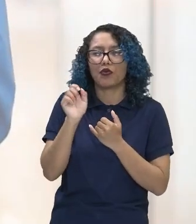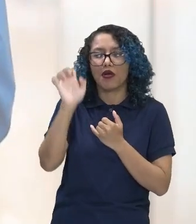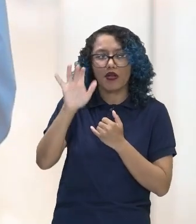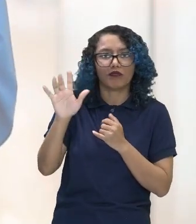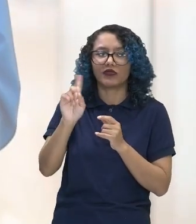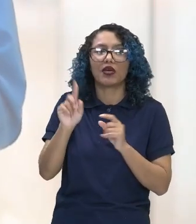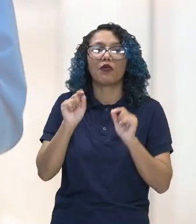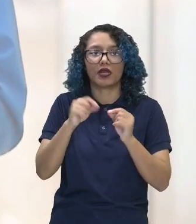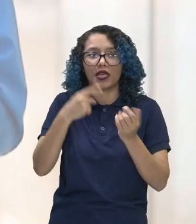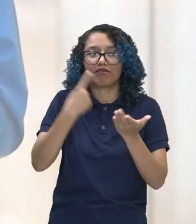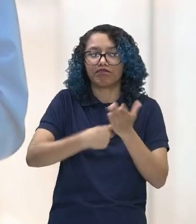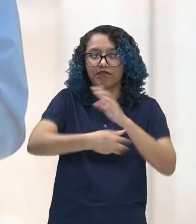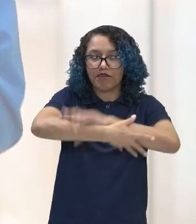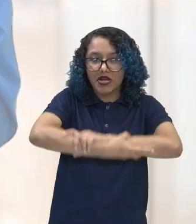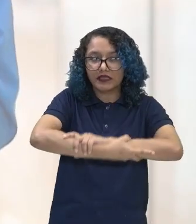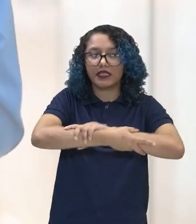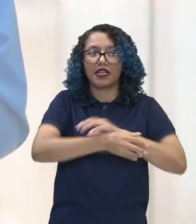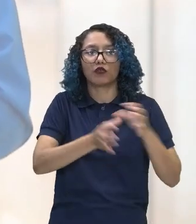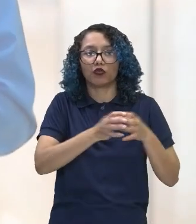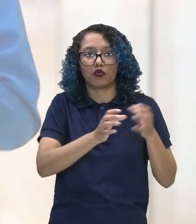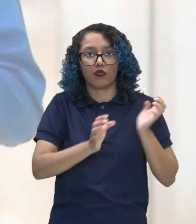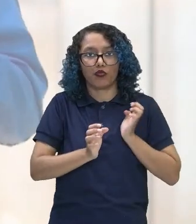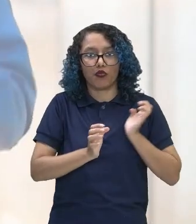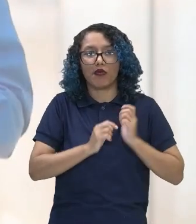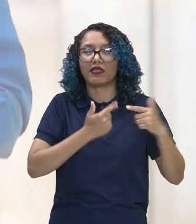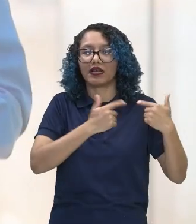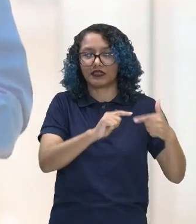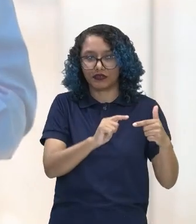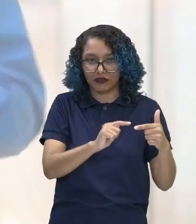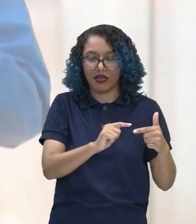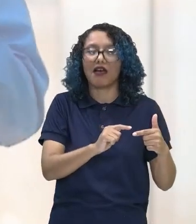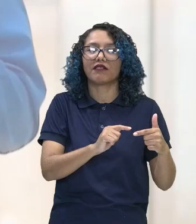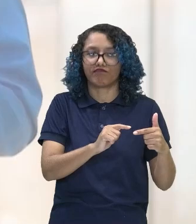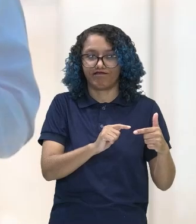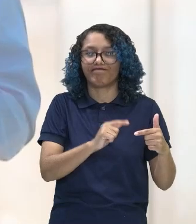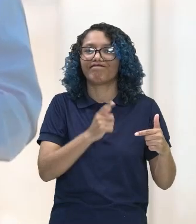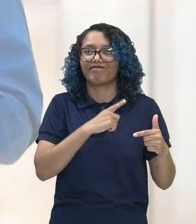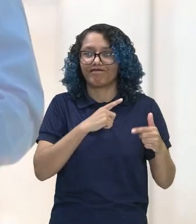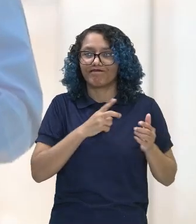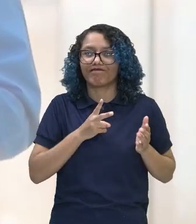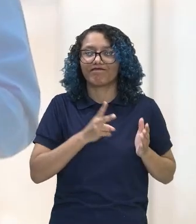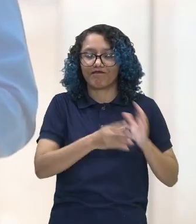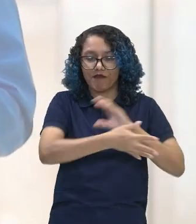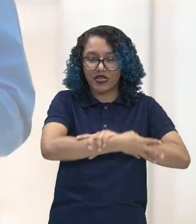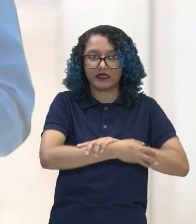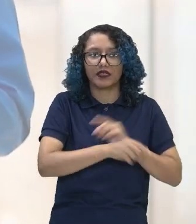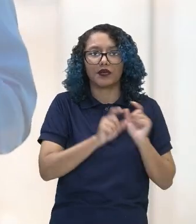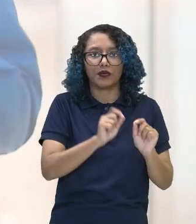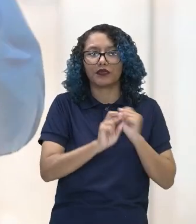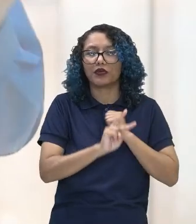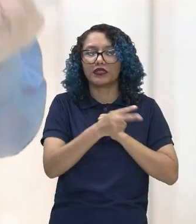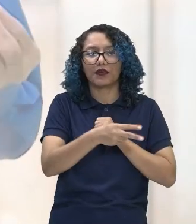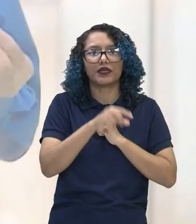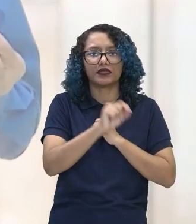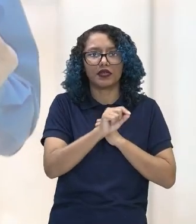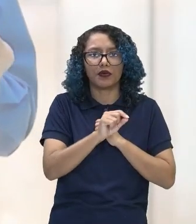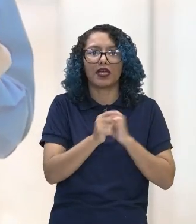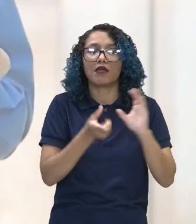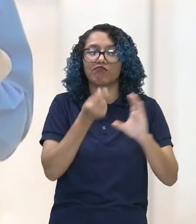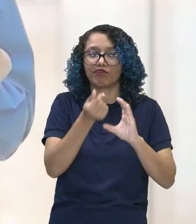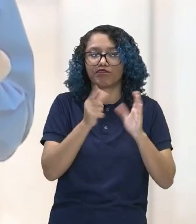as elites tradicionais, os latifundiários e as oligarquias, resultando em um desenvolvimento